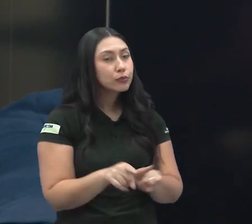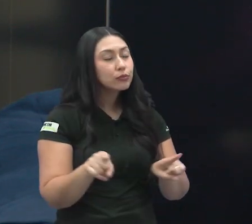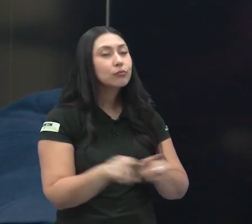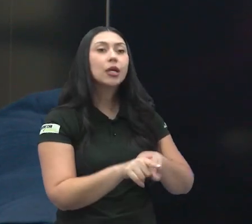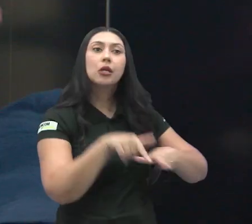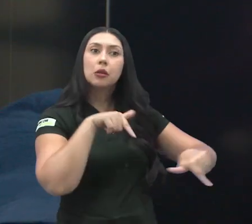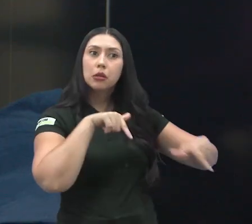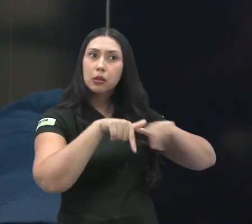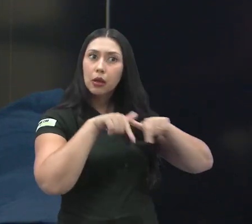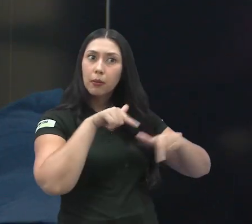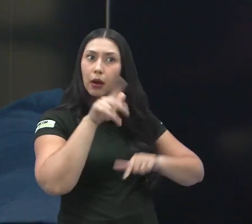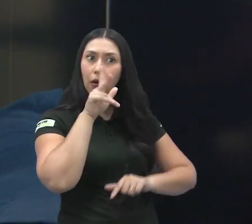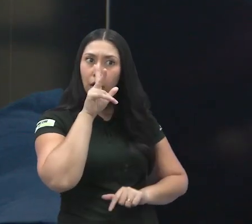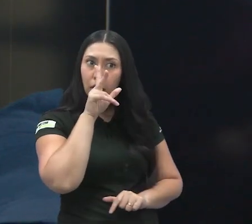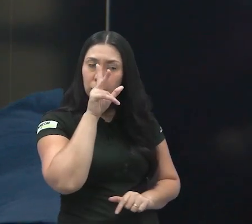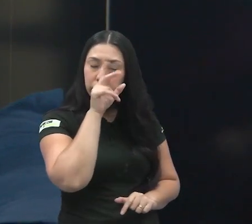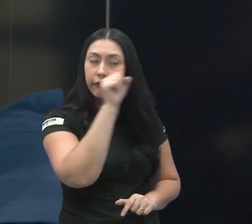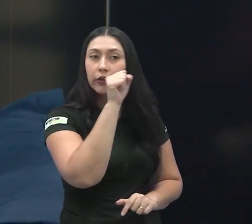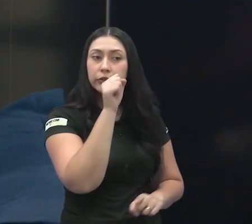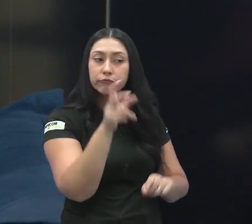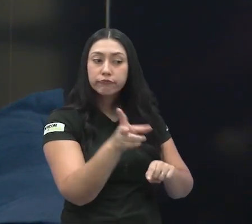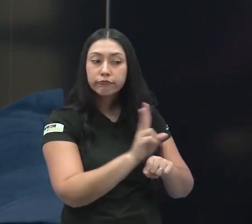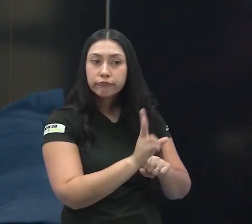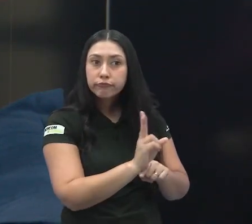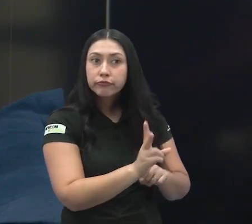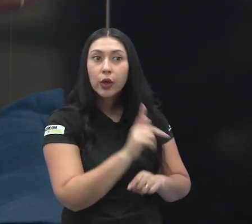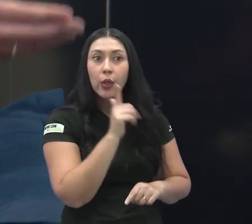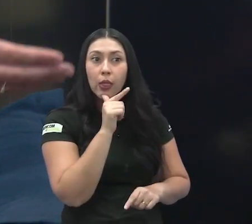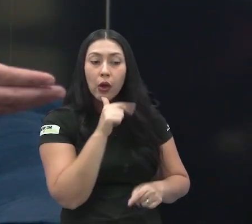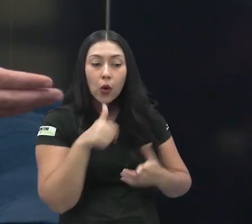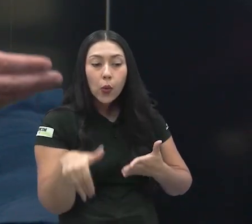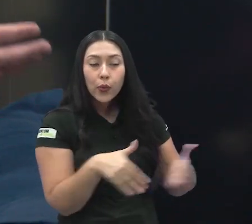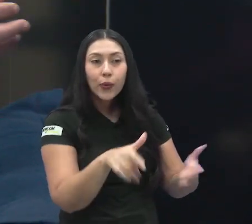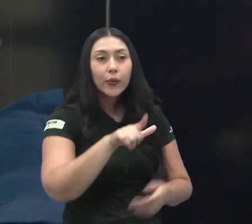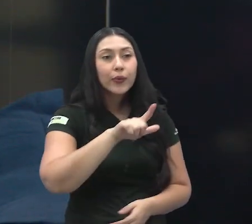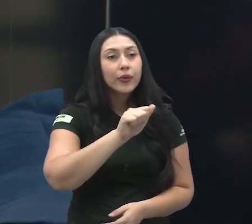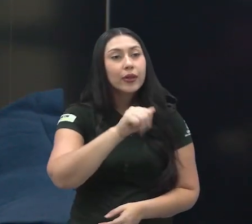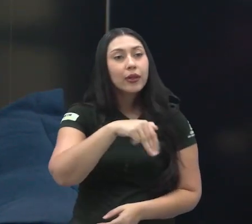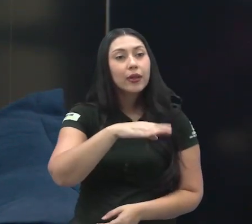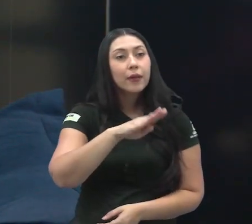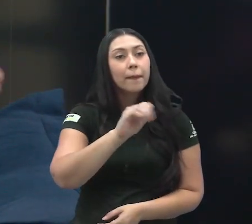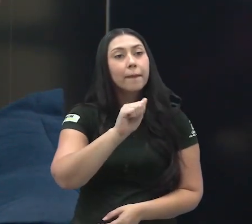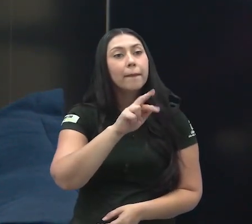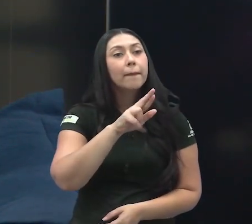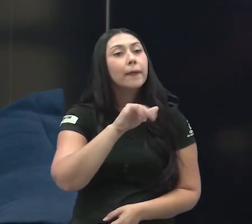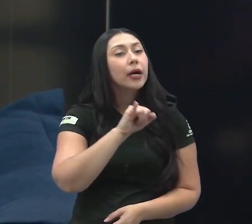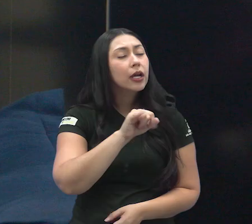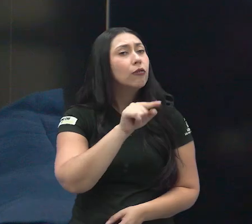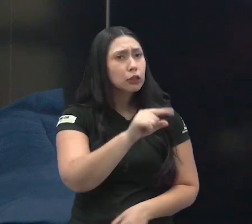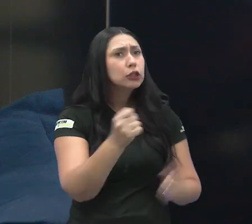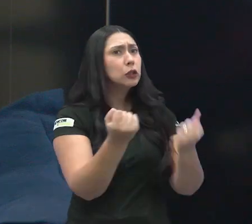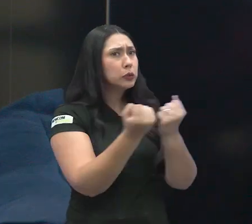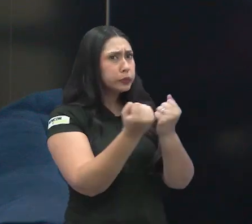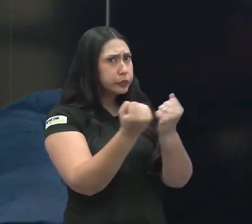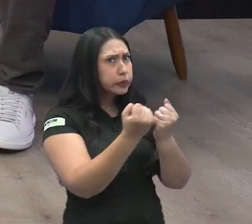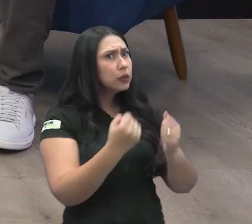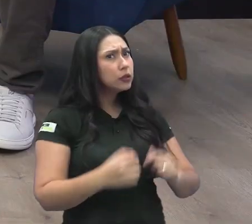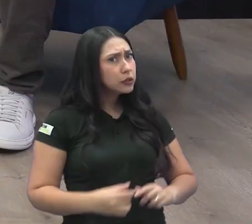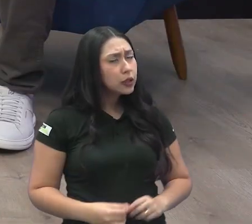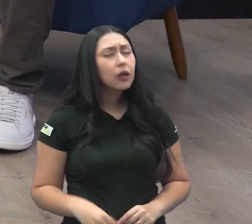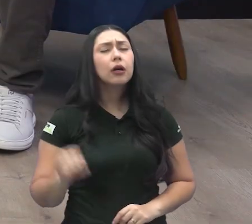um trabalho muito forte, né, em cima da fiscalização, por exemplo, do Rio Lambari. Qual que é a importância? É uma pauta que o senhor defende bastante